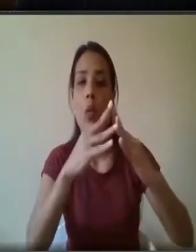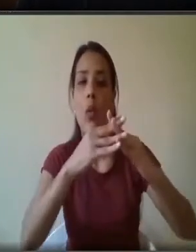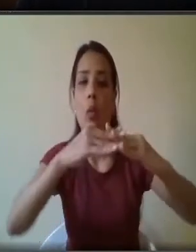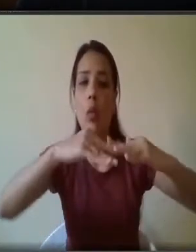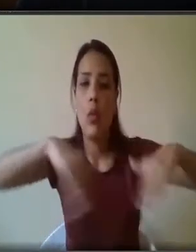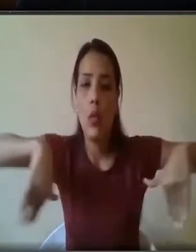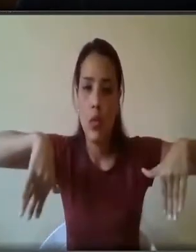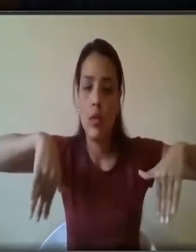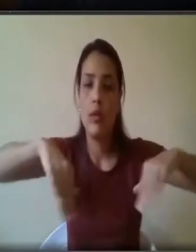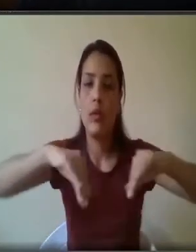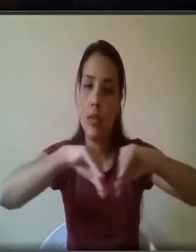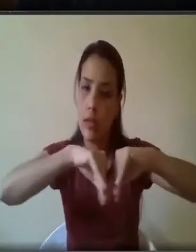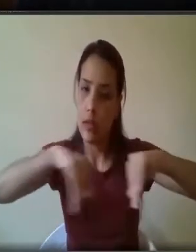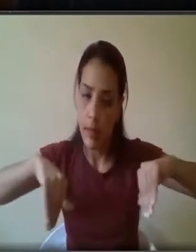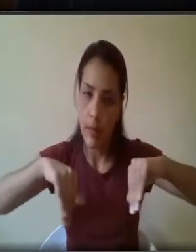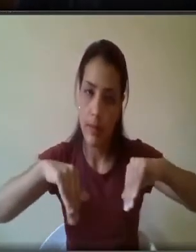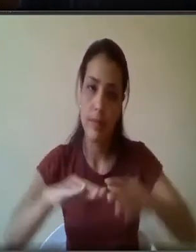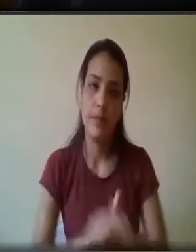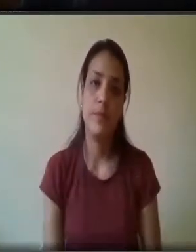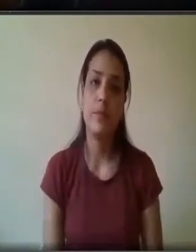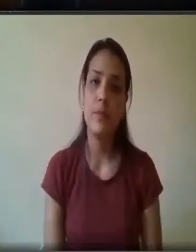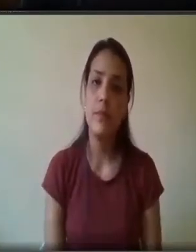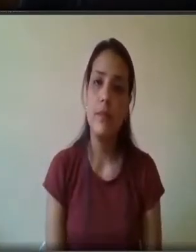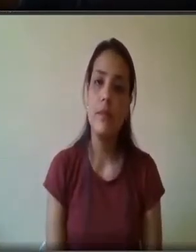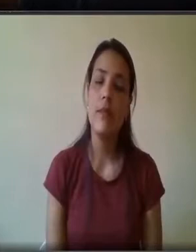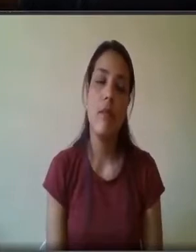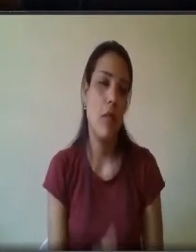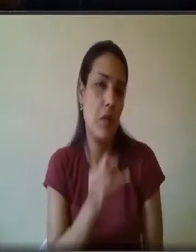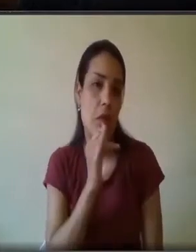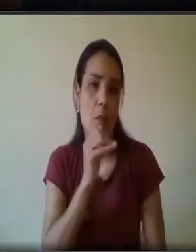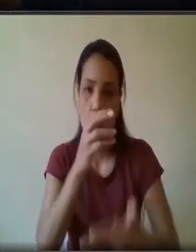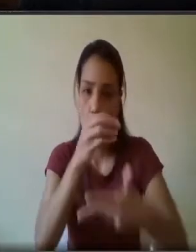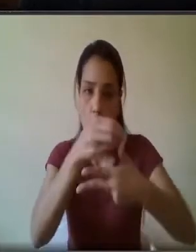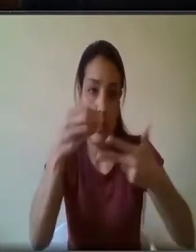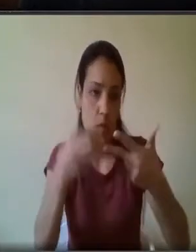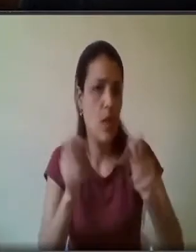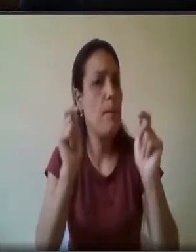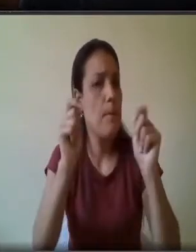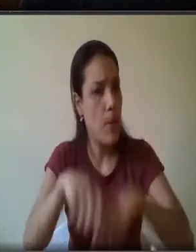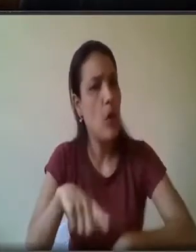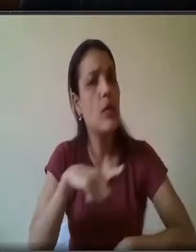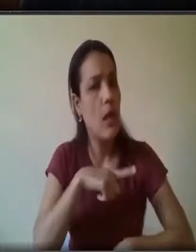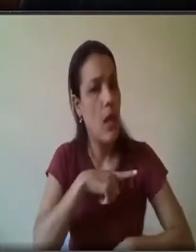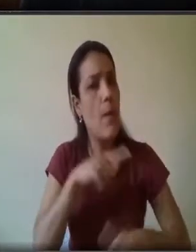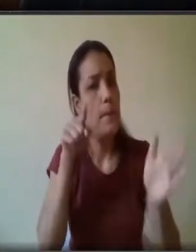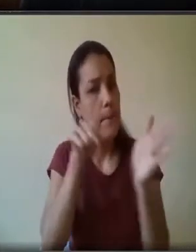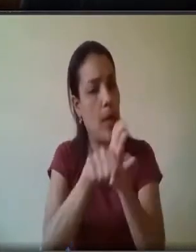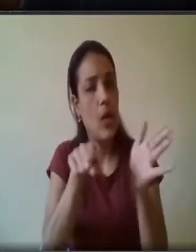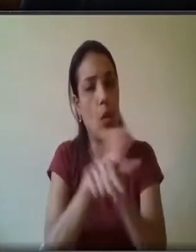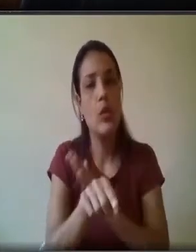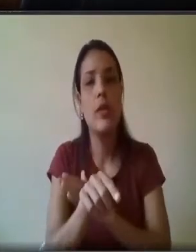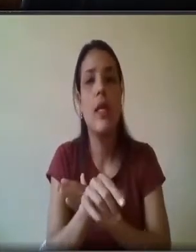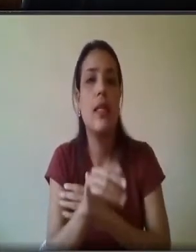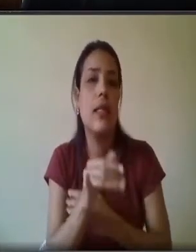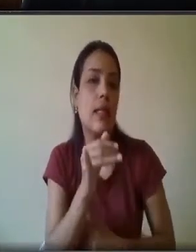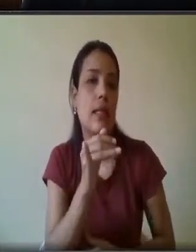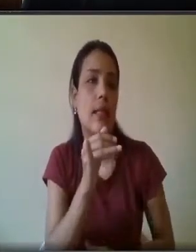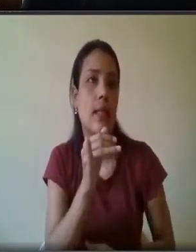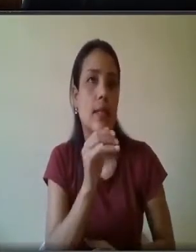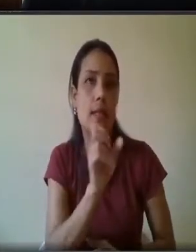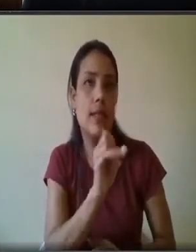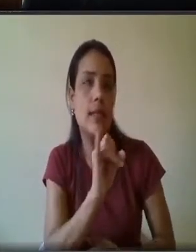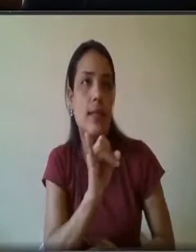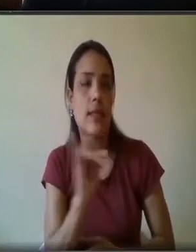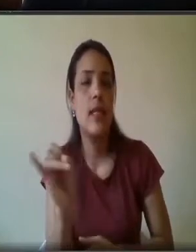Enem pode trazer para vocês uma questão, por exemplo, quando as placas se separam, o que acontece? Nesse caso